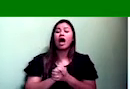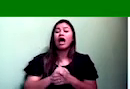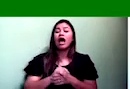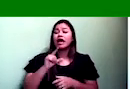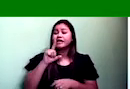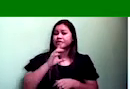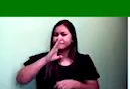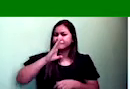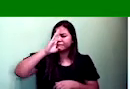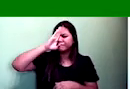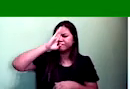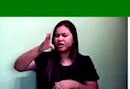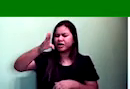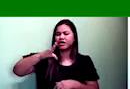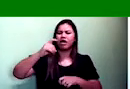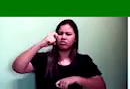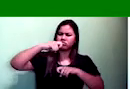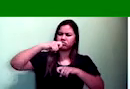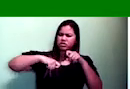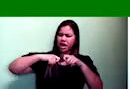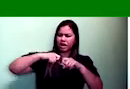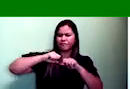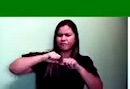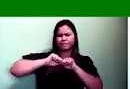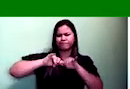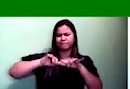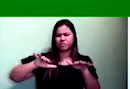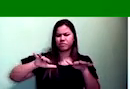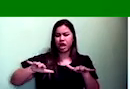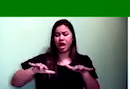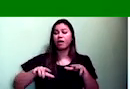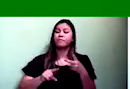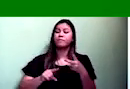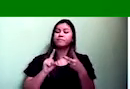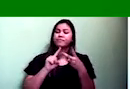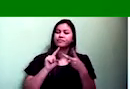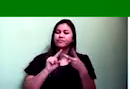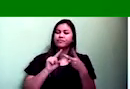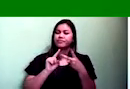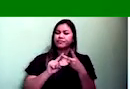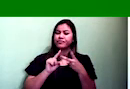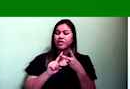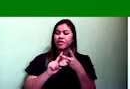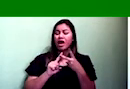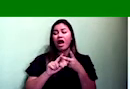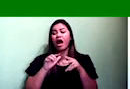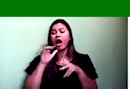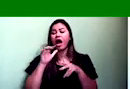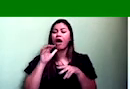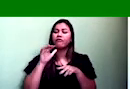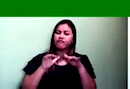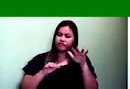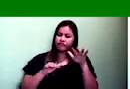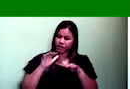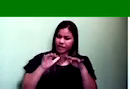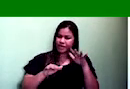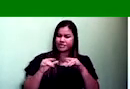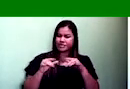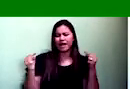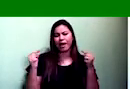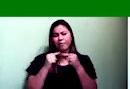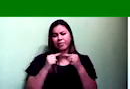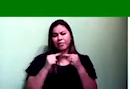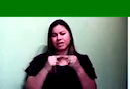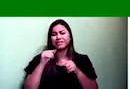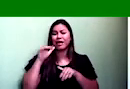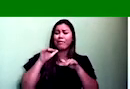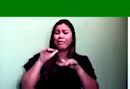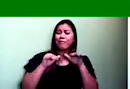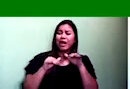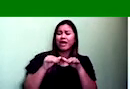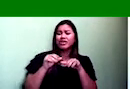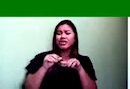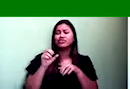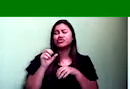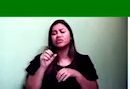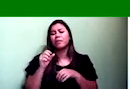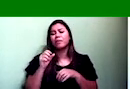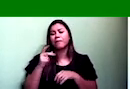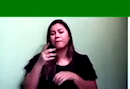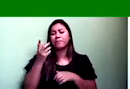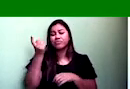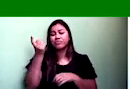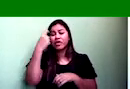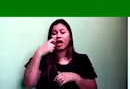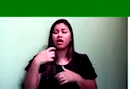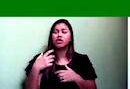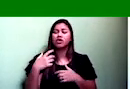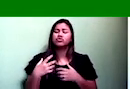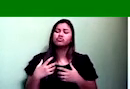sexual. As frequentemente transmissíveis por contato sexual depende muito da resistência da pessoa, da